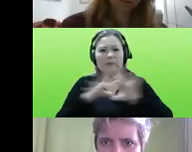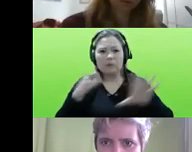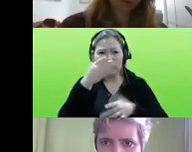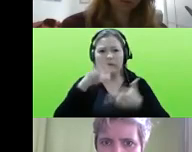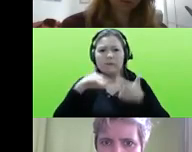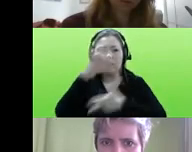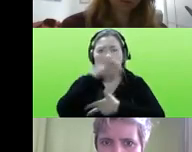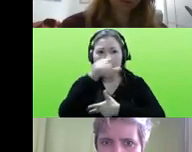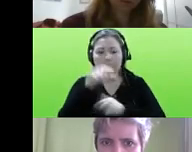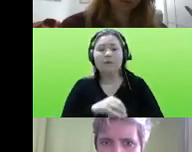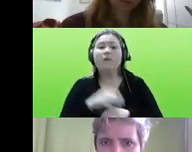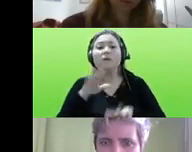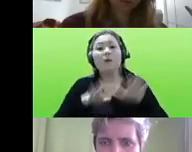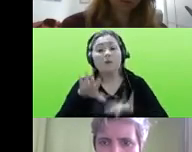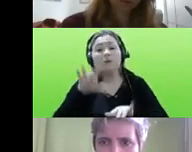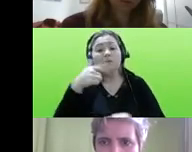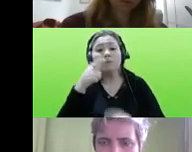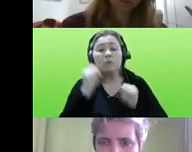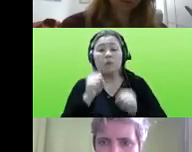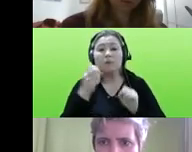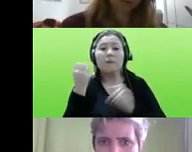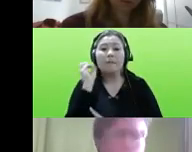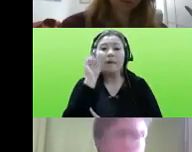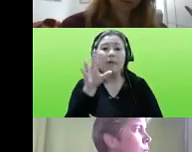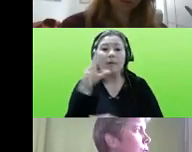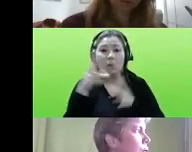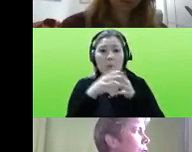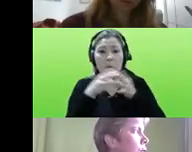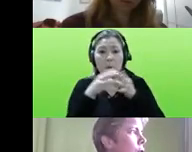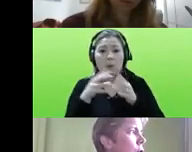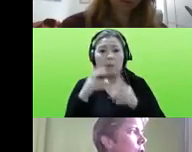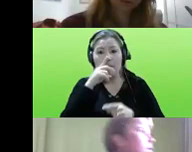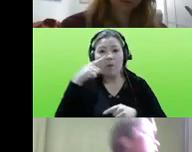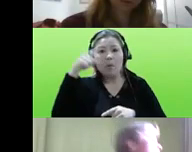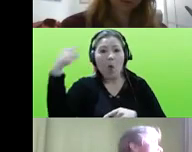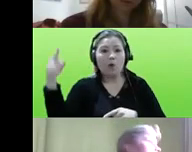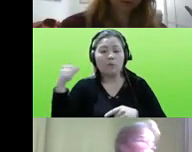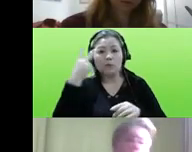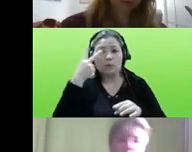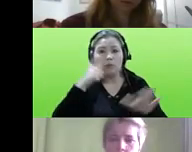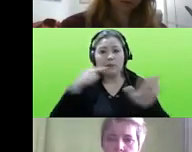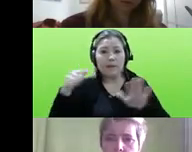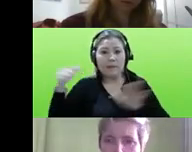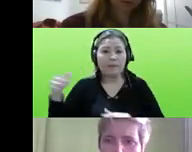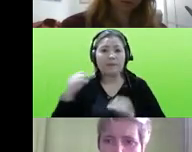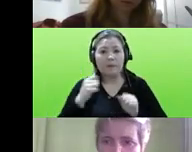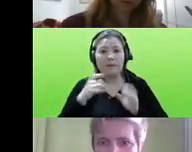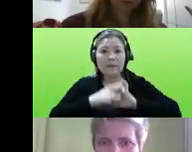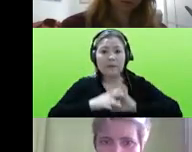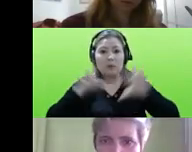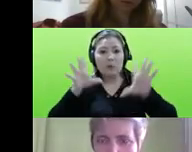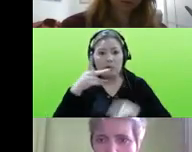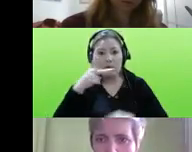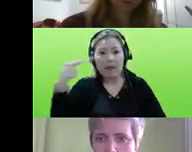né? Talvez depois, Nitamar, tu pode mandar para o teu grupo, pelo menos para as próximas duas semanas já está disponível para eles,